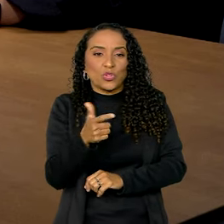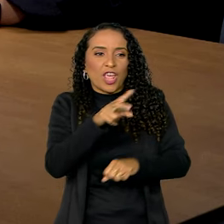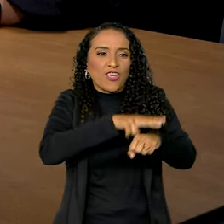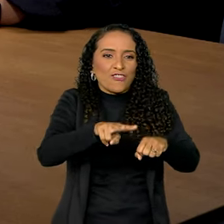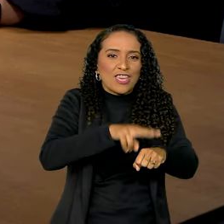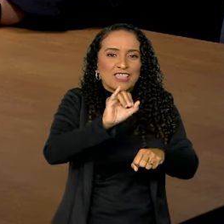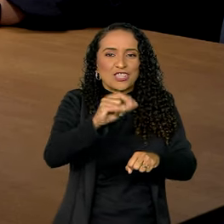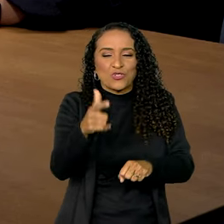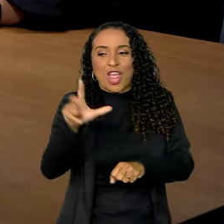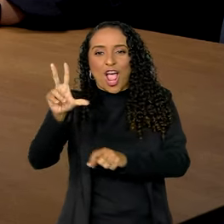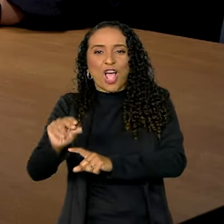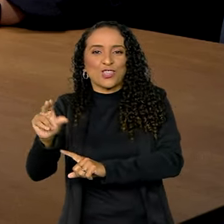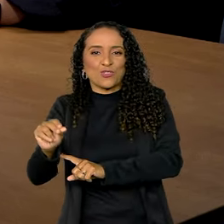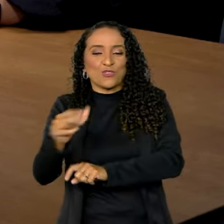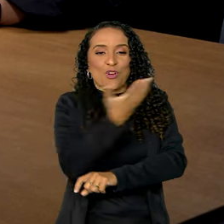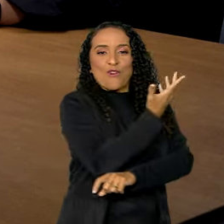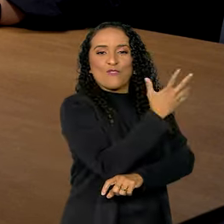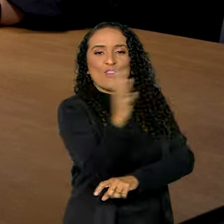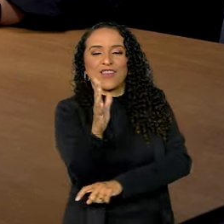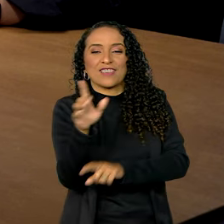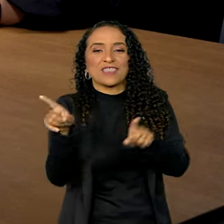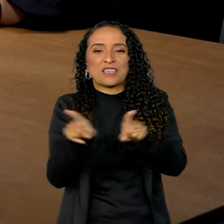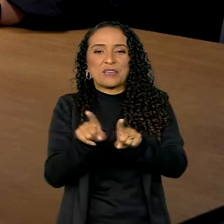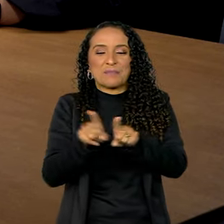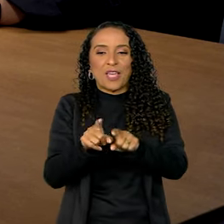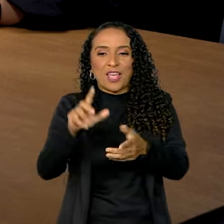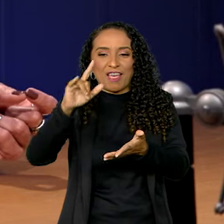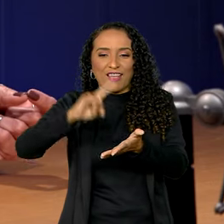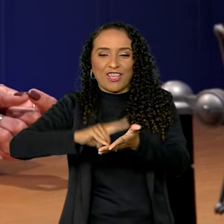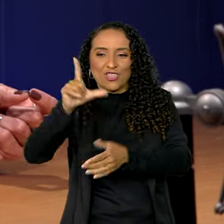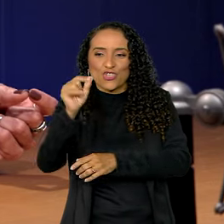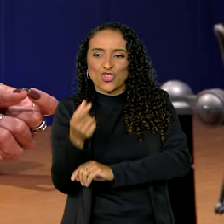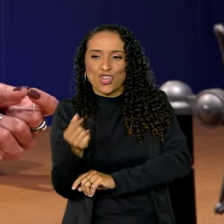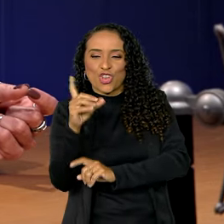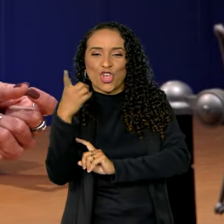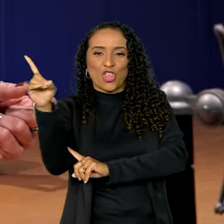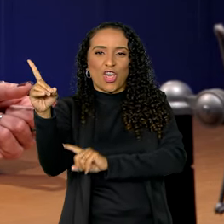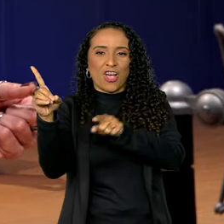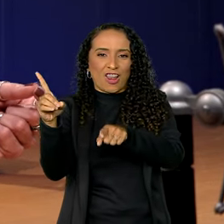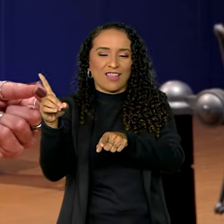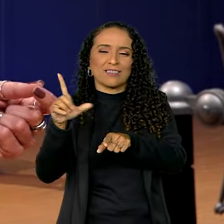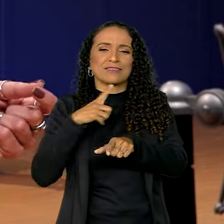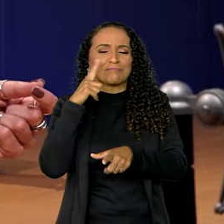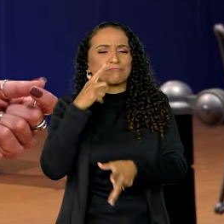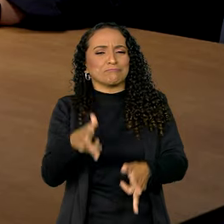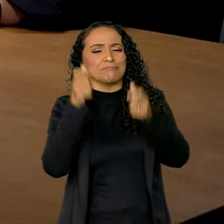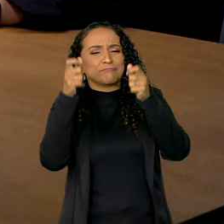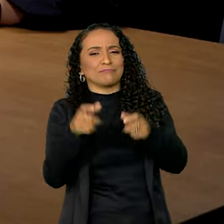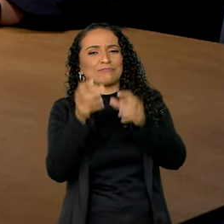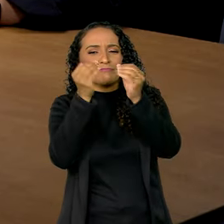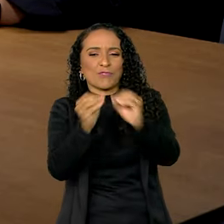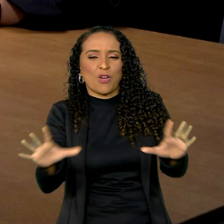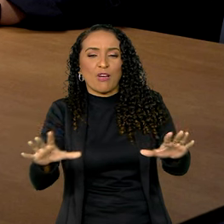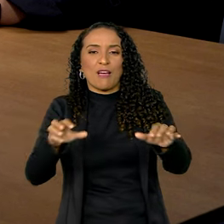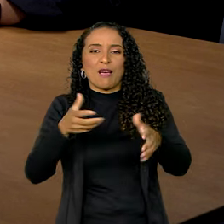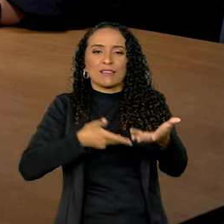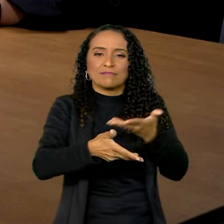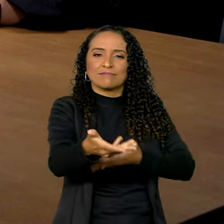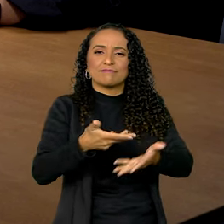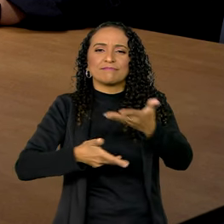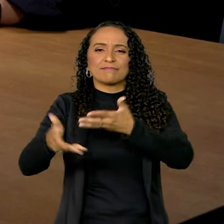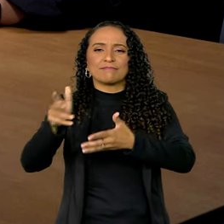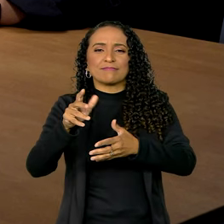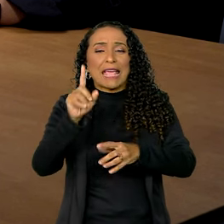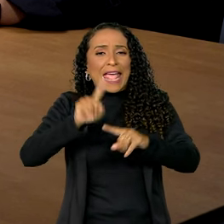azul tanto na floresta quanto na nota de dólar né então a gente tem aí uma uma forma de ver o ocano como um dinamizador como